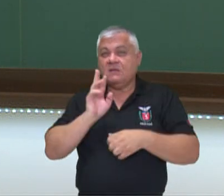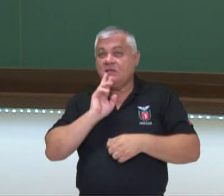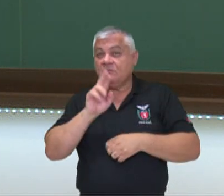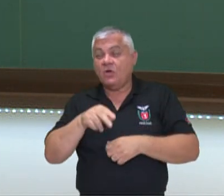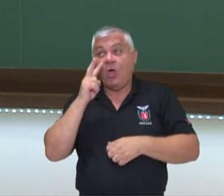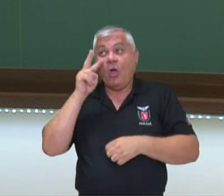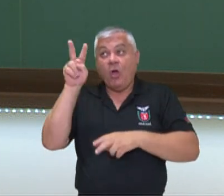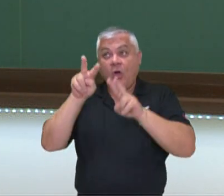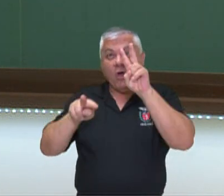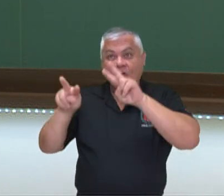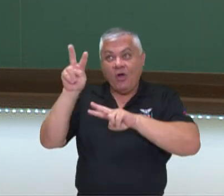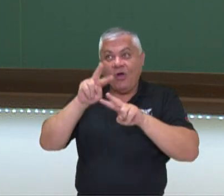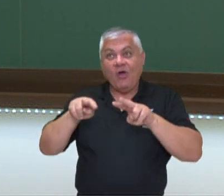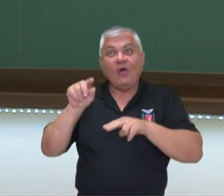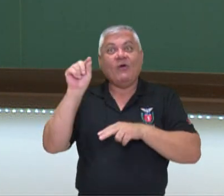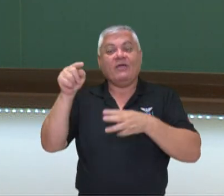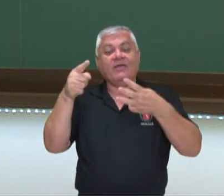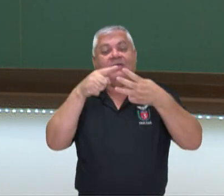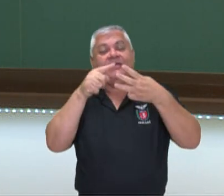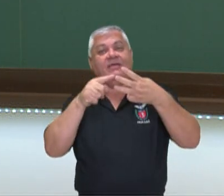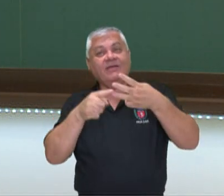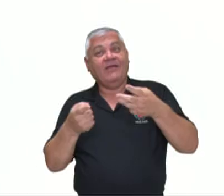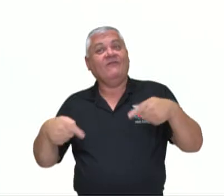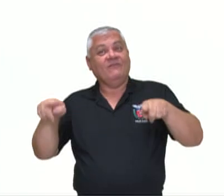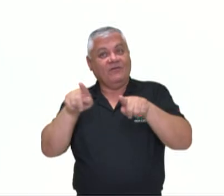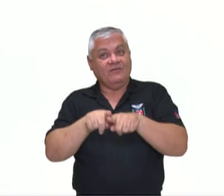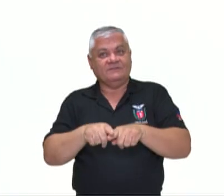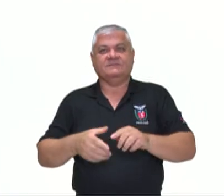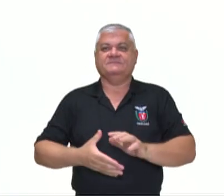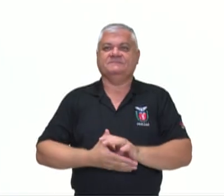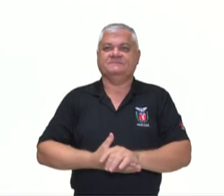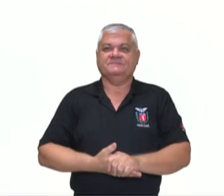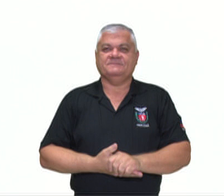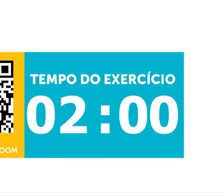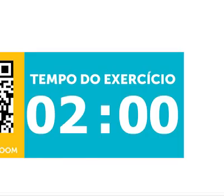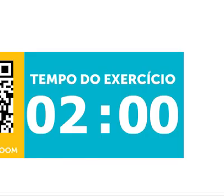Observem o sujeito da frase e a gente já retorna.